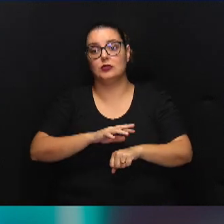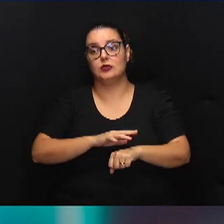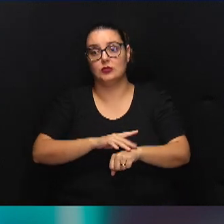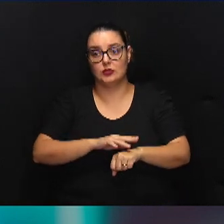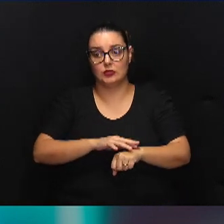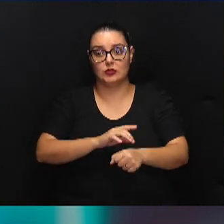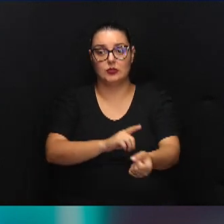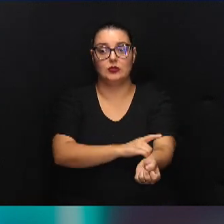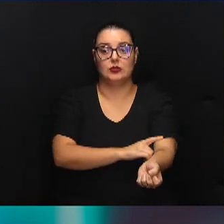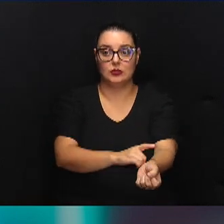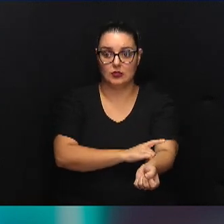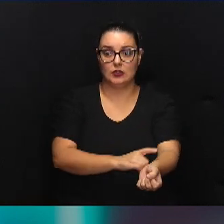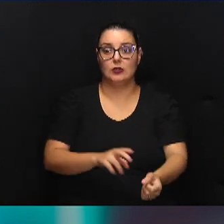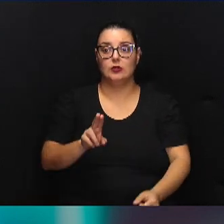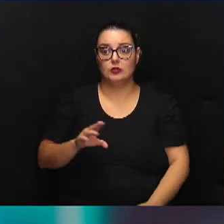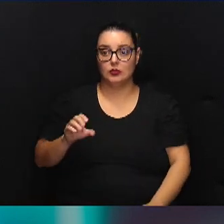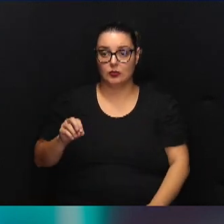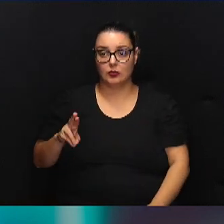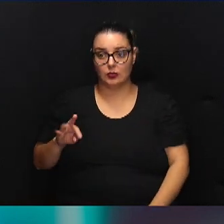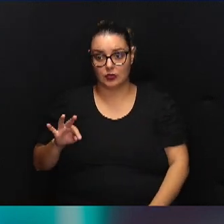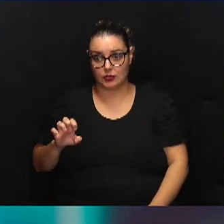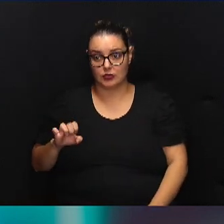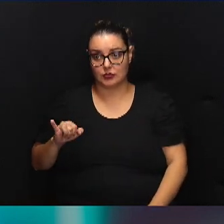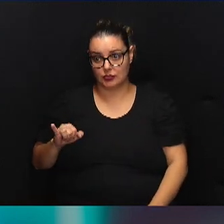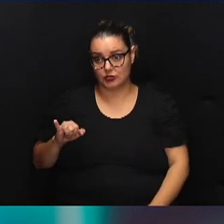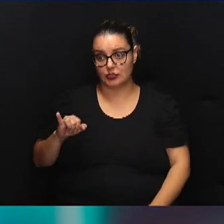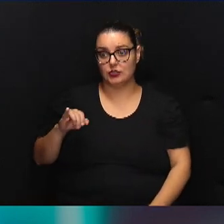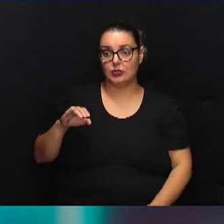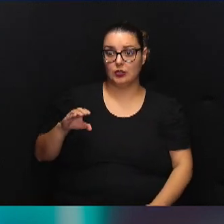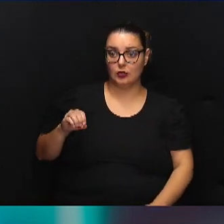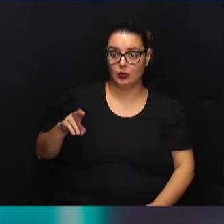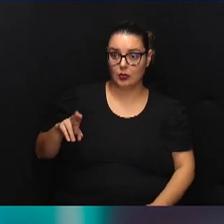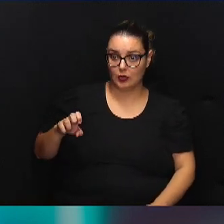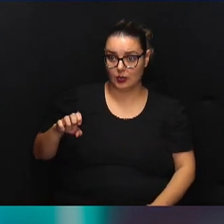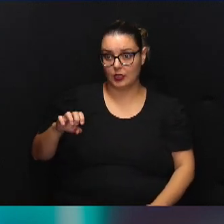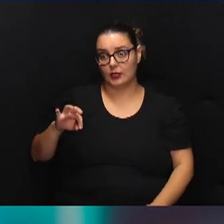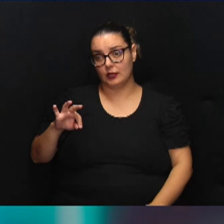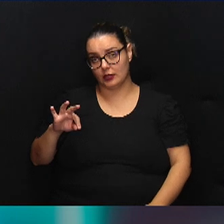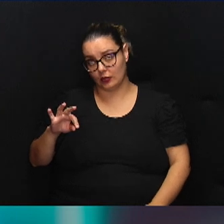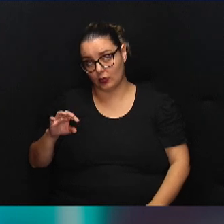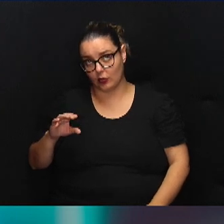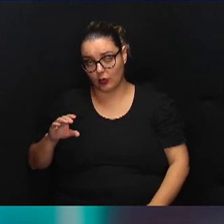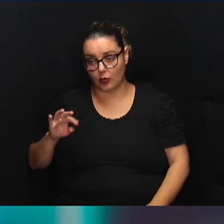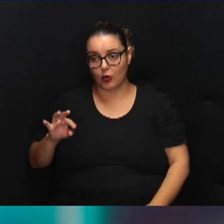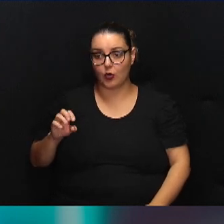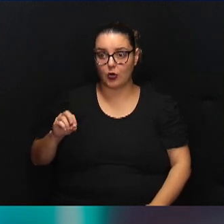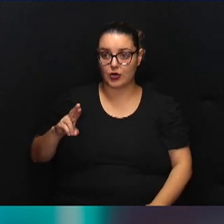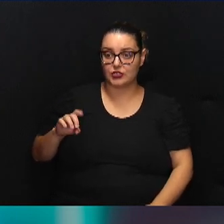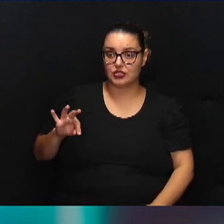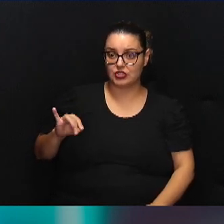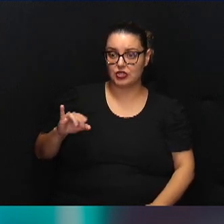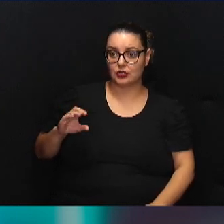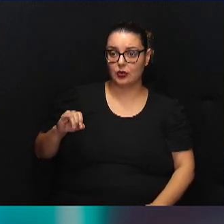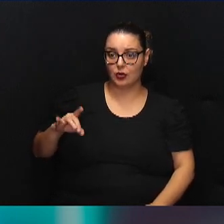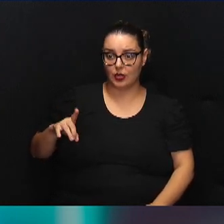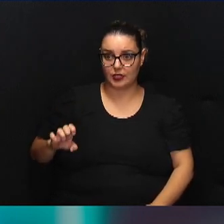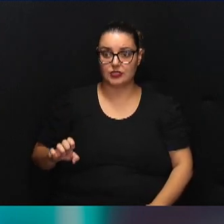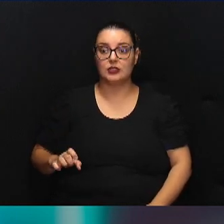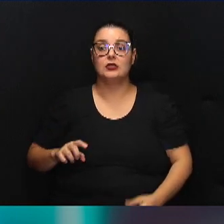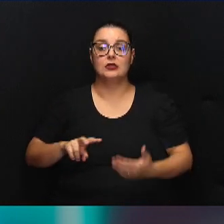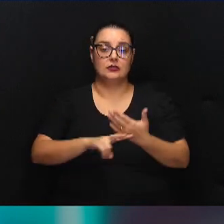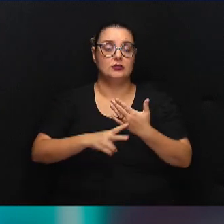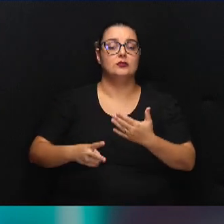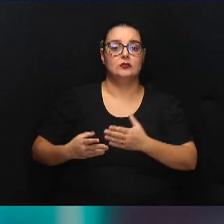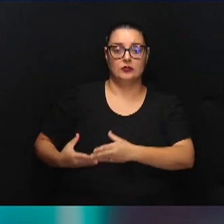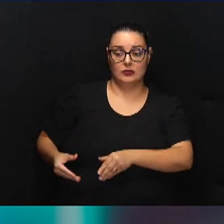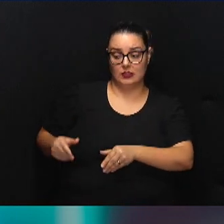de corticoide, né? Uso de diversos medicamentos que a gente sabe que tem impacto na glicemia, no metabolismo.